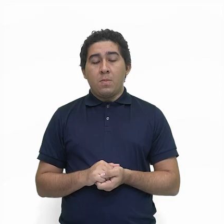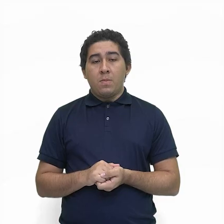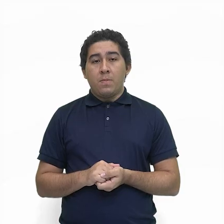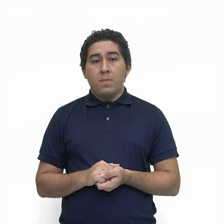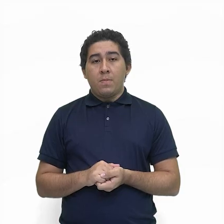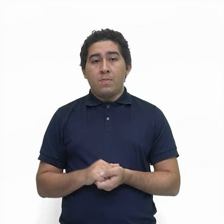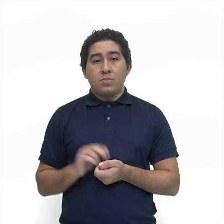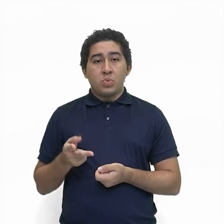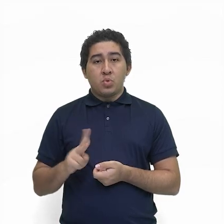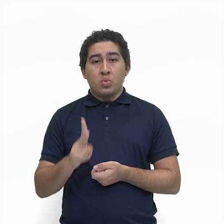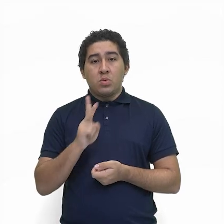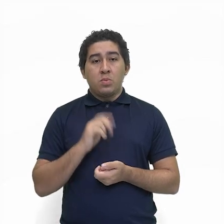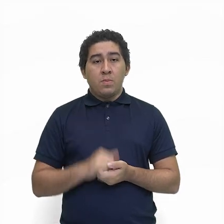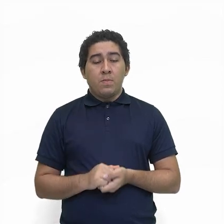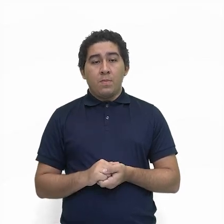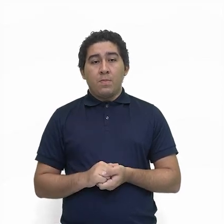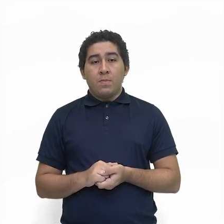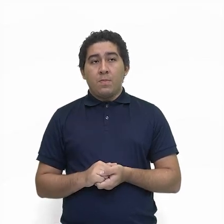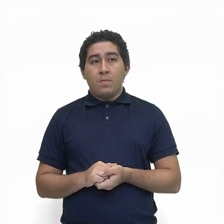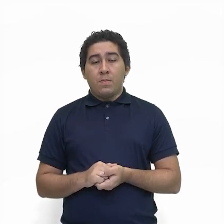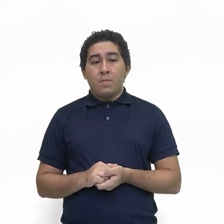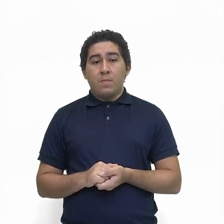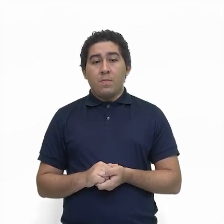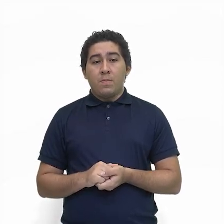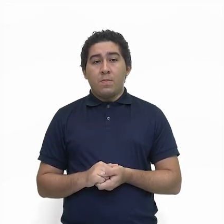Vamos lá. Continuando.